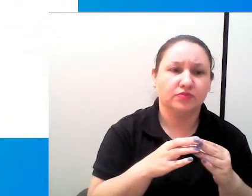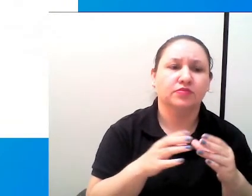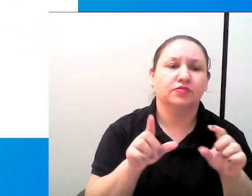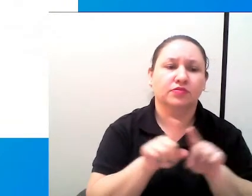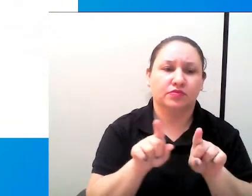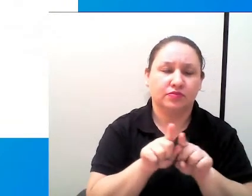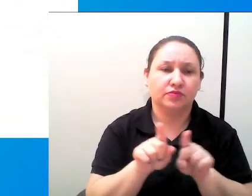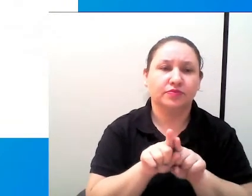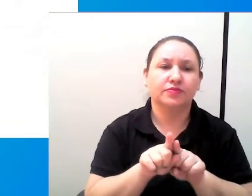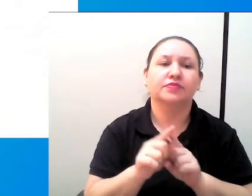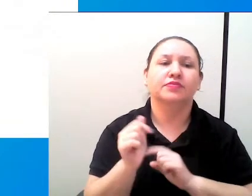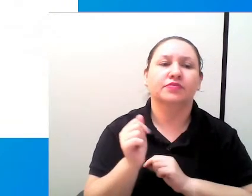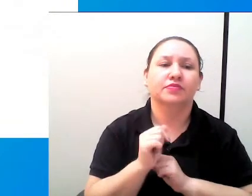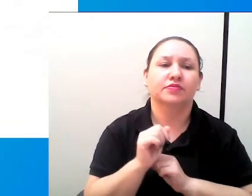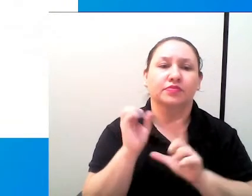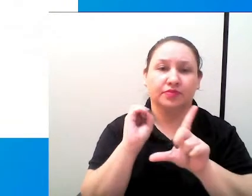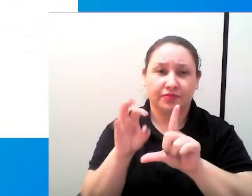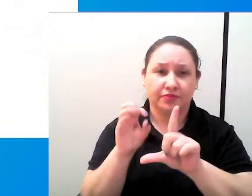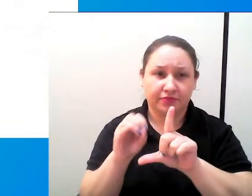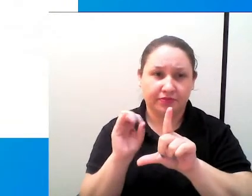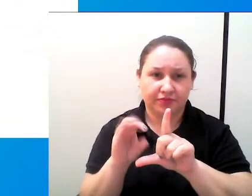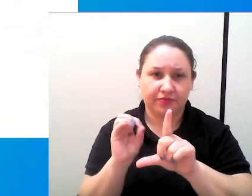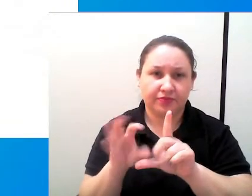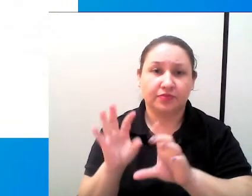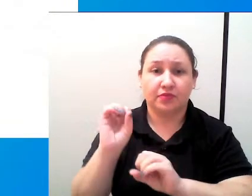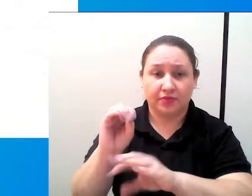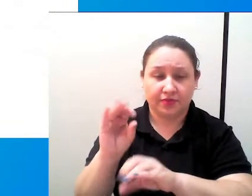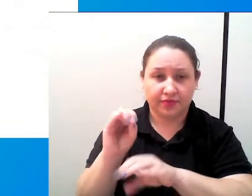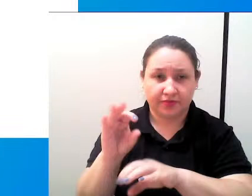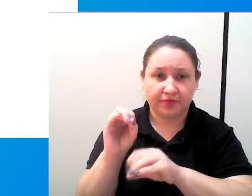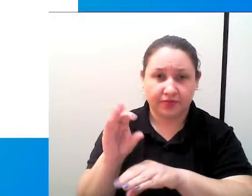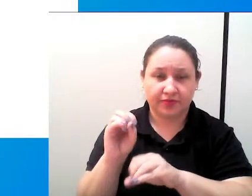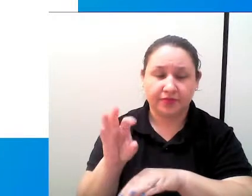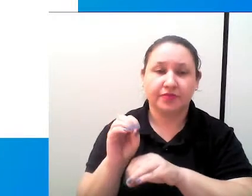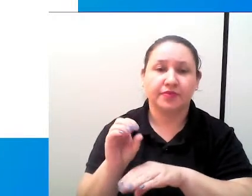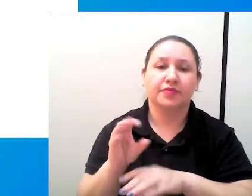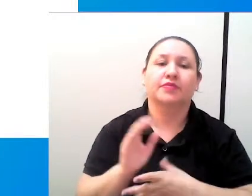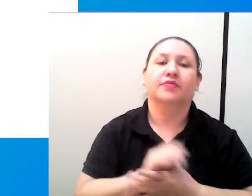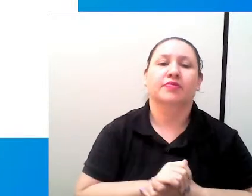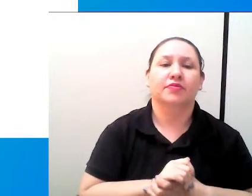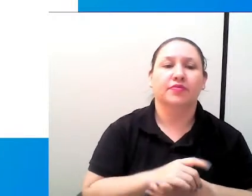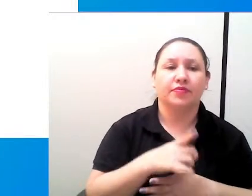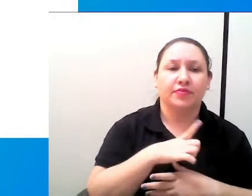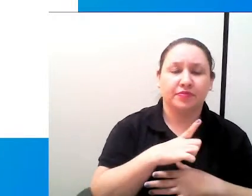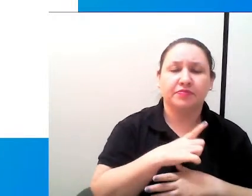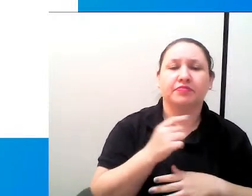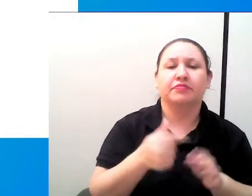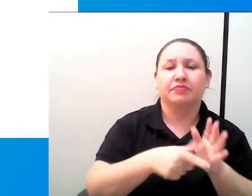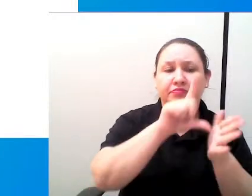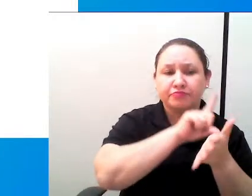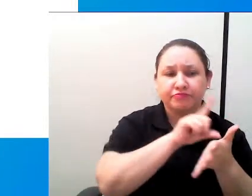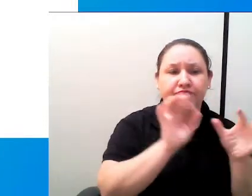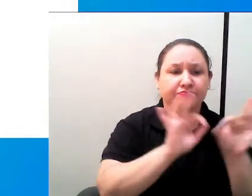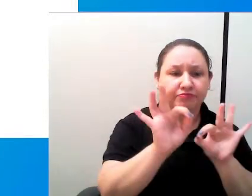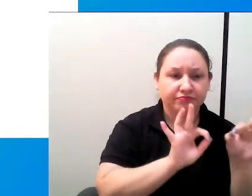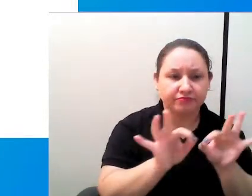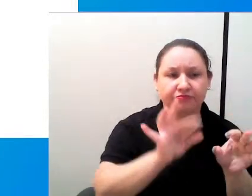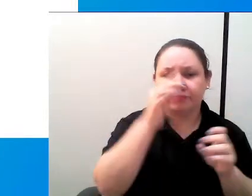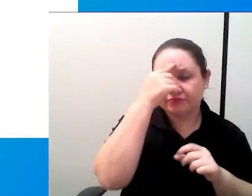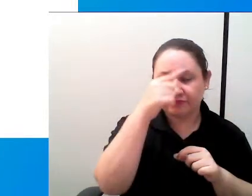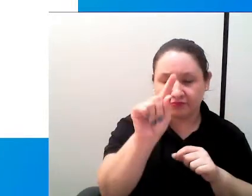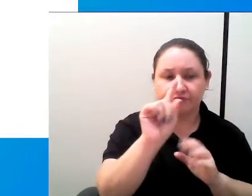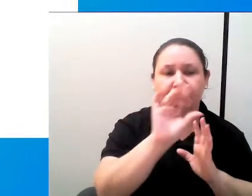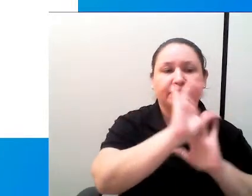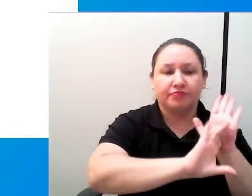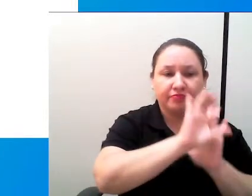campo. Primeiramente, se dá pelo processo seletivo, a gente tem toda a parte da questão curricular, da construção do currículo, que vai